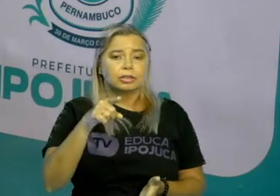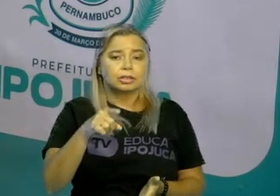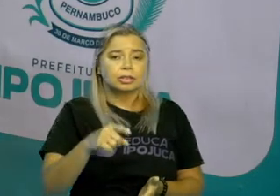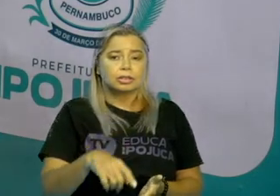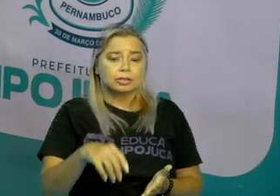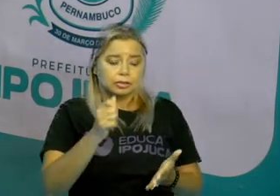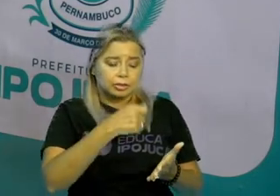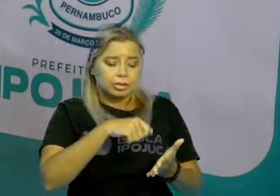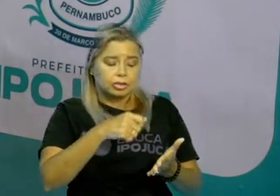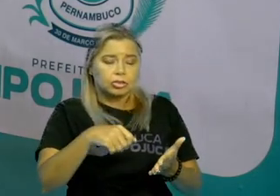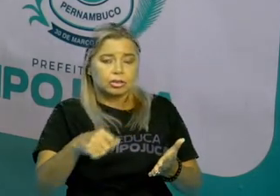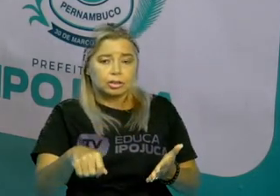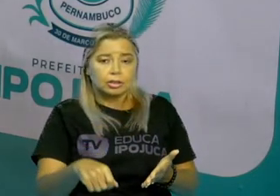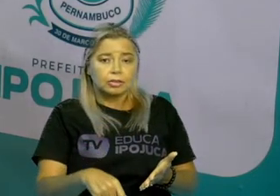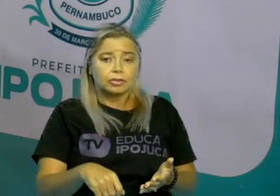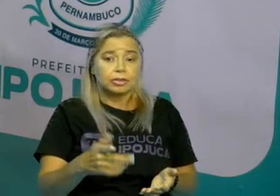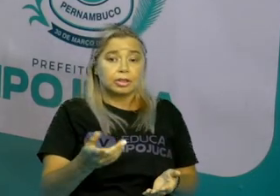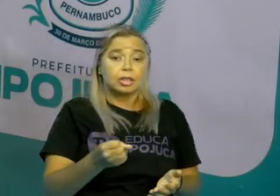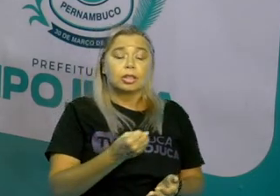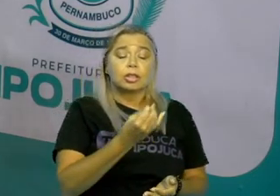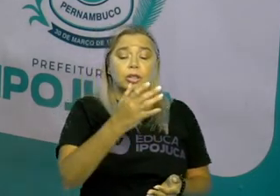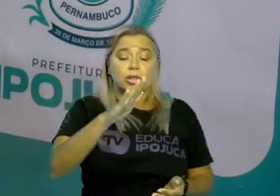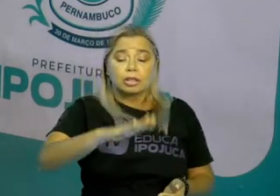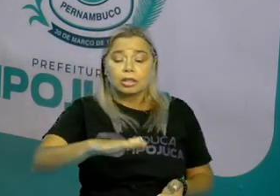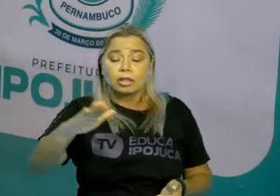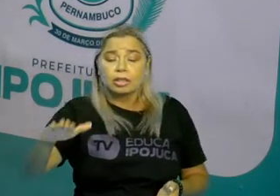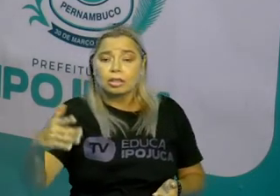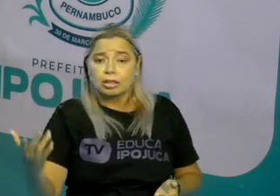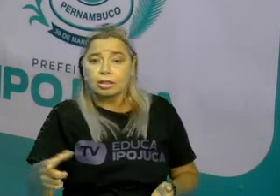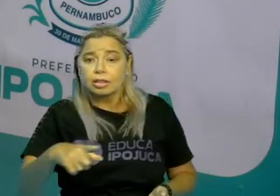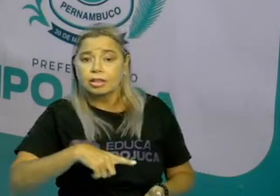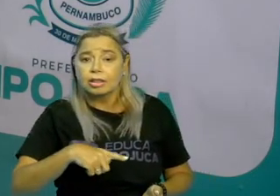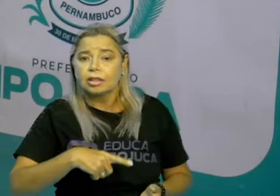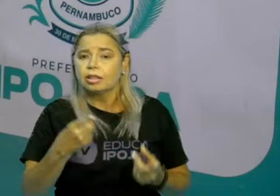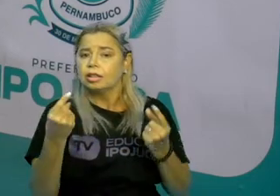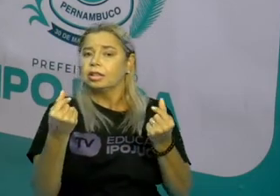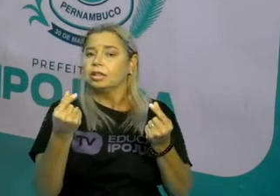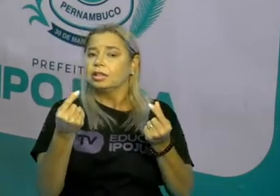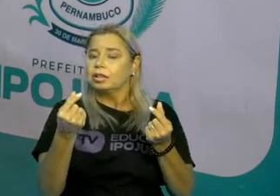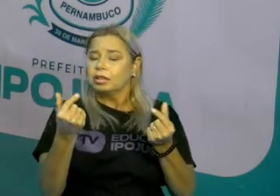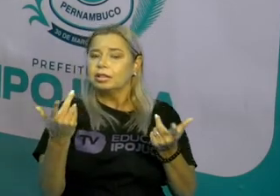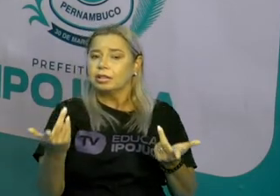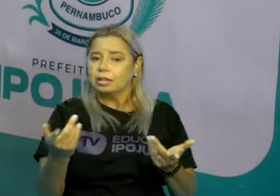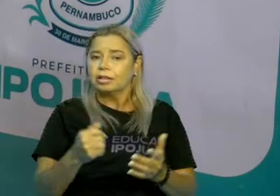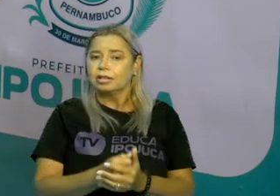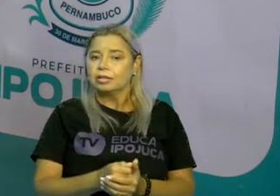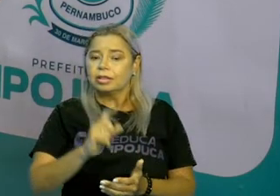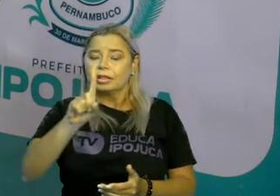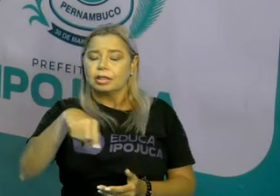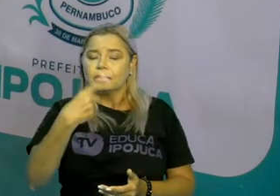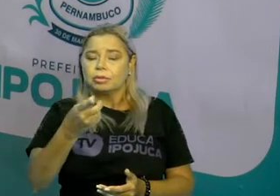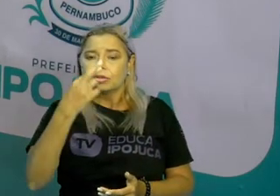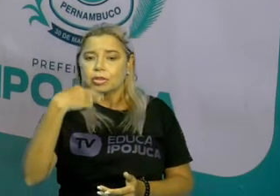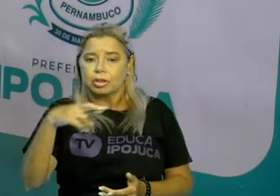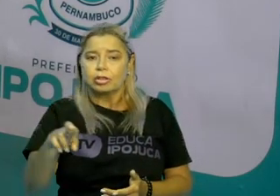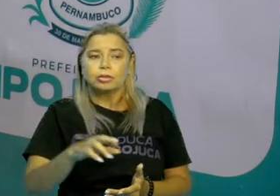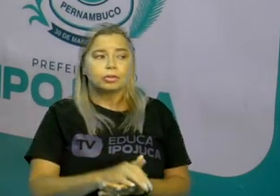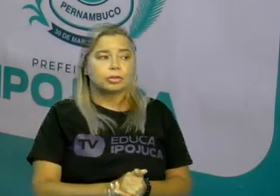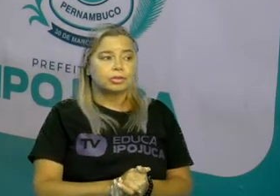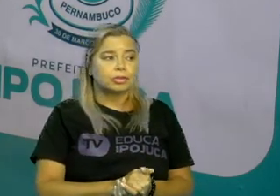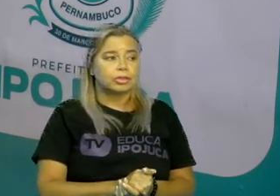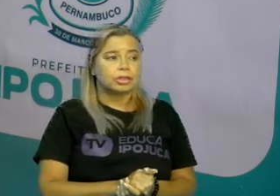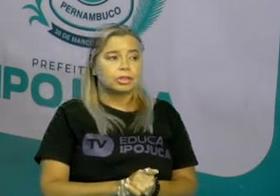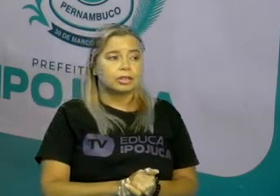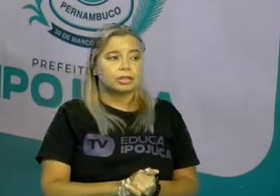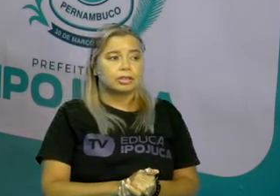crianças mais economizou. Copiando o problema e vamos à resposta. Lucas